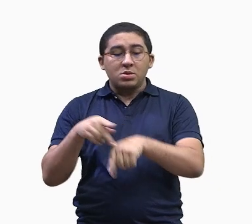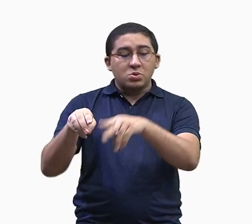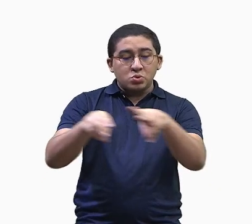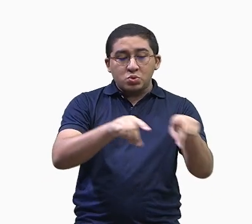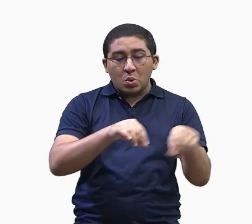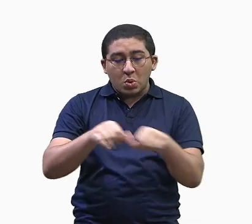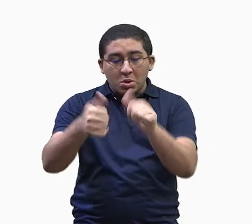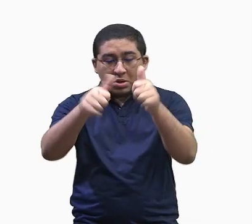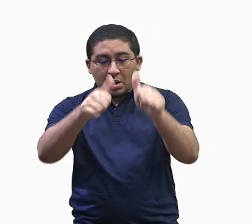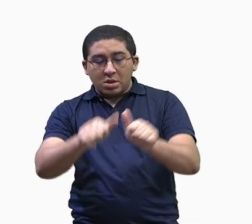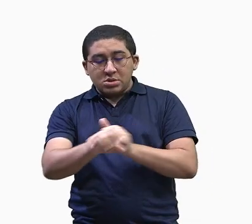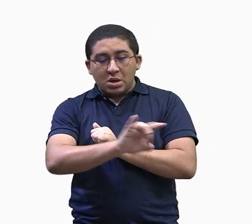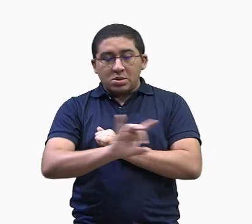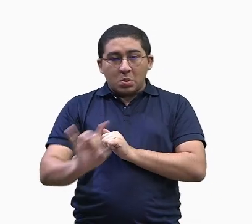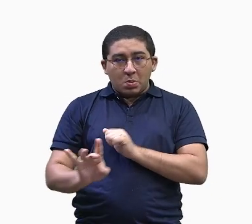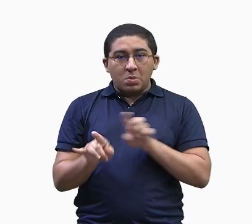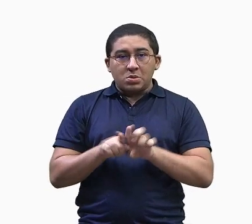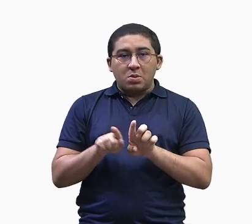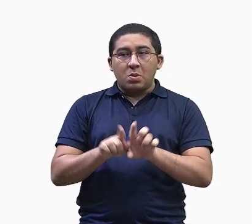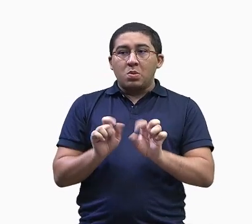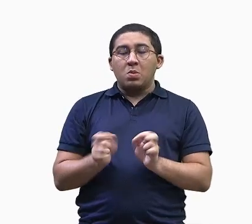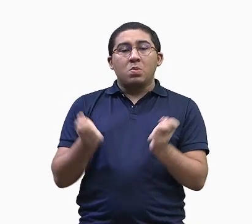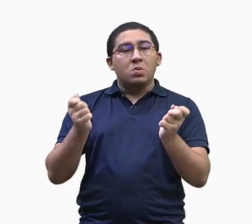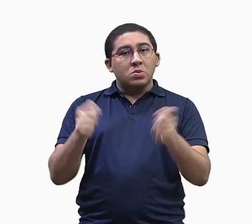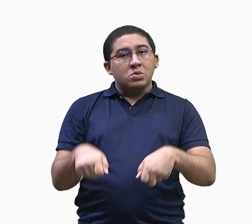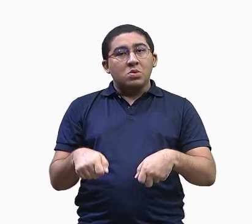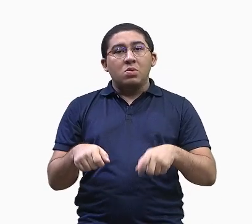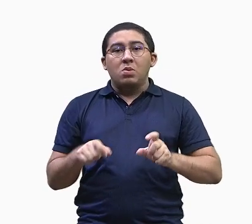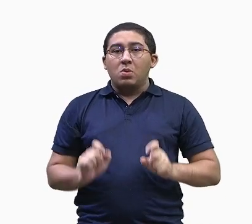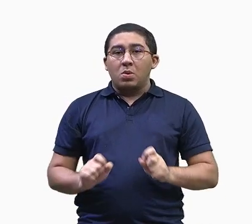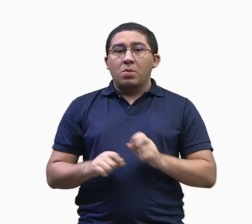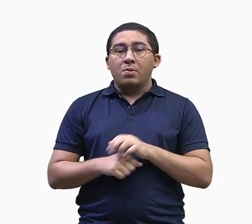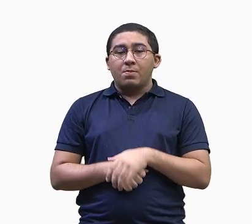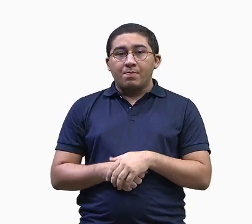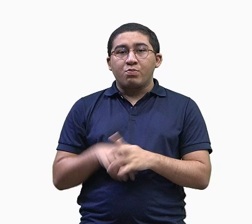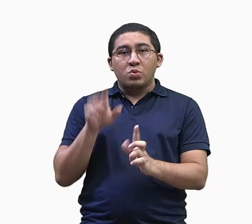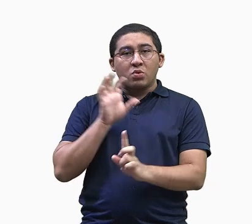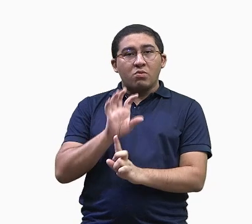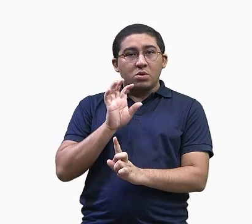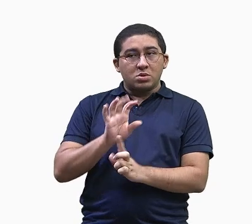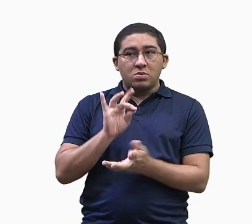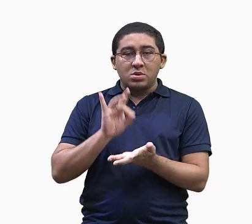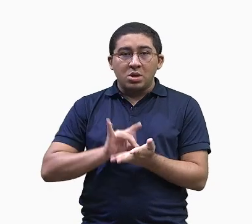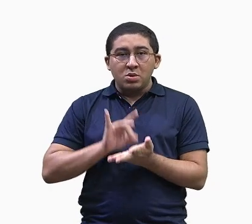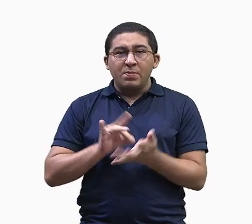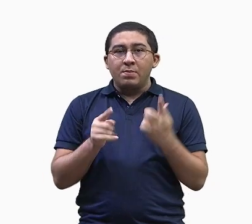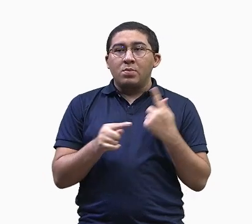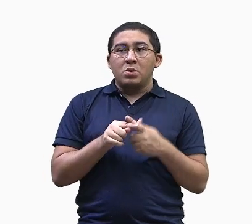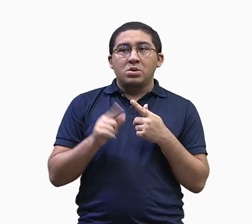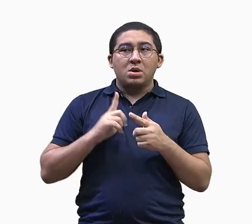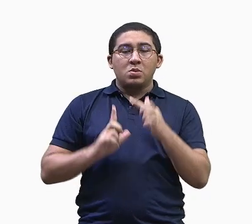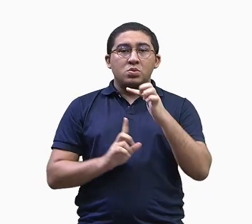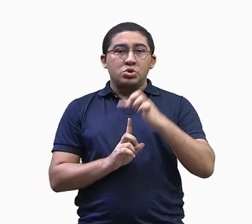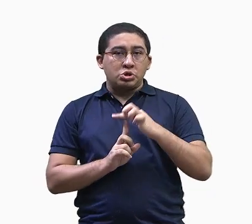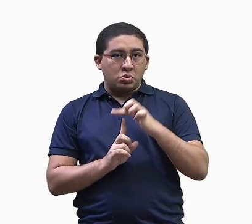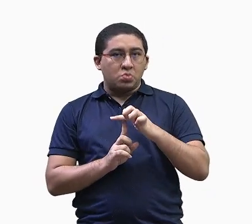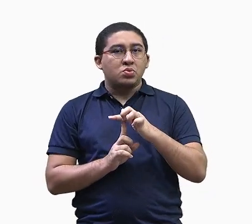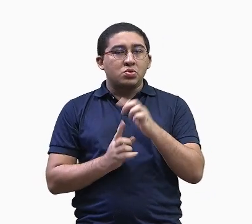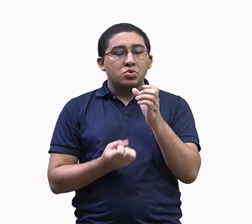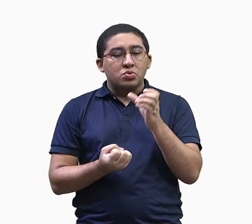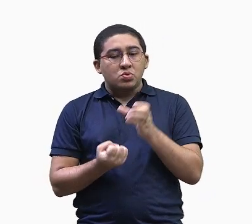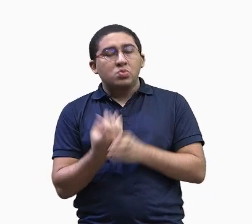uma dessas áreas em que vão ser influenciadas, né, devido ao seu tipo de formação, e